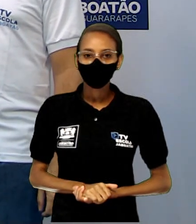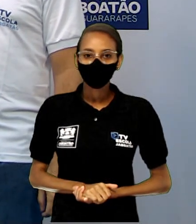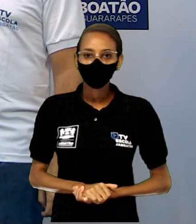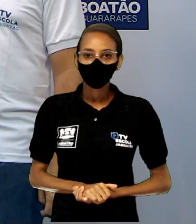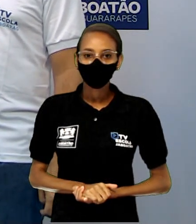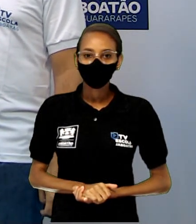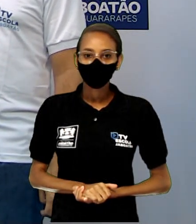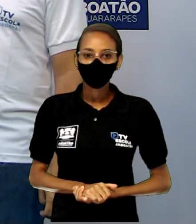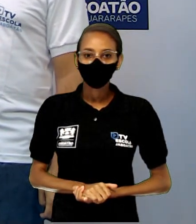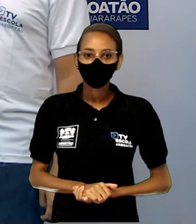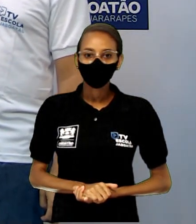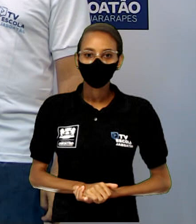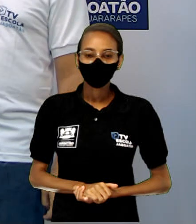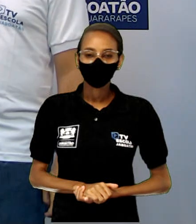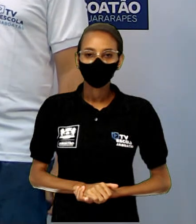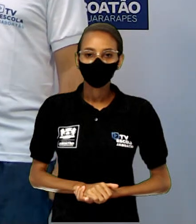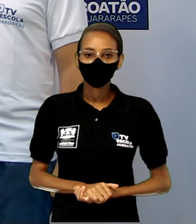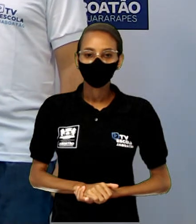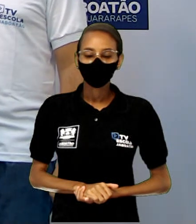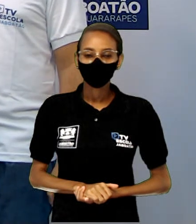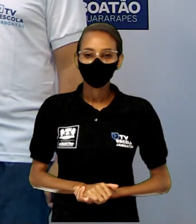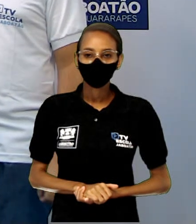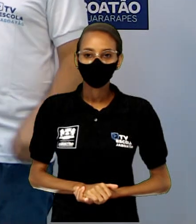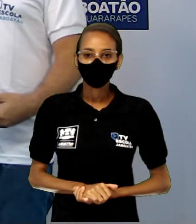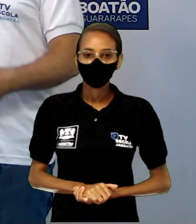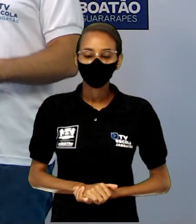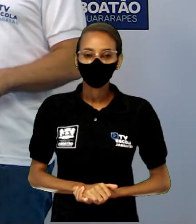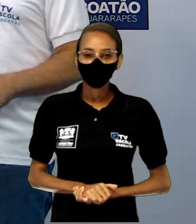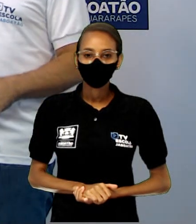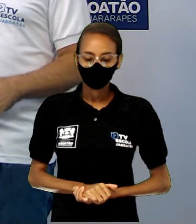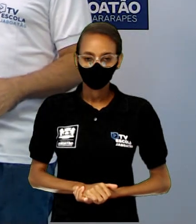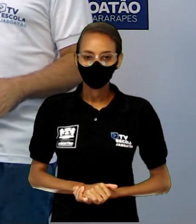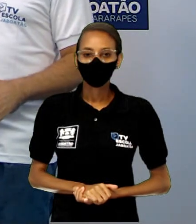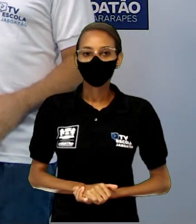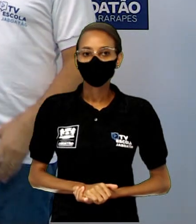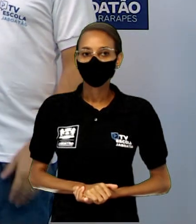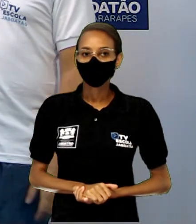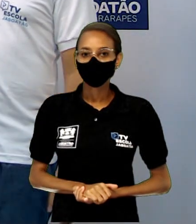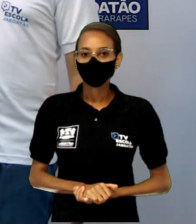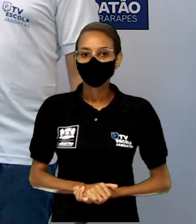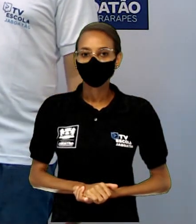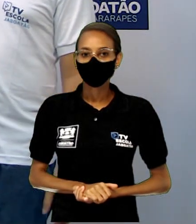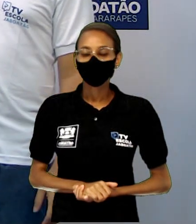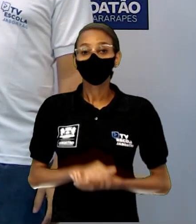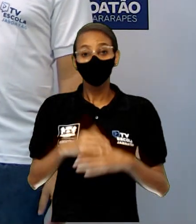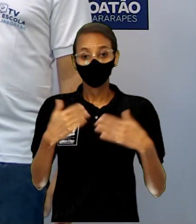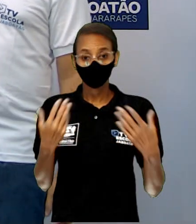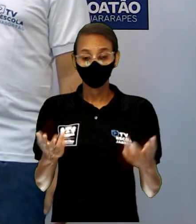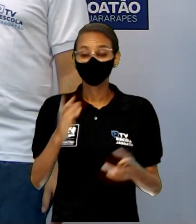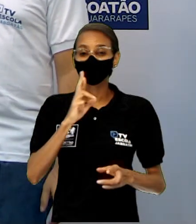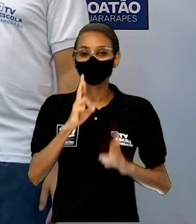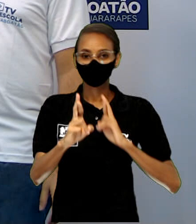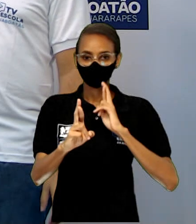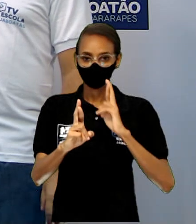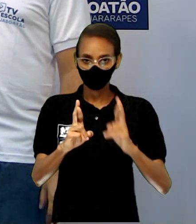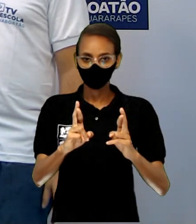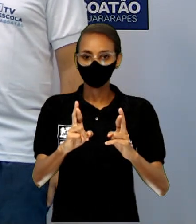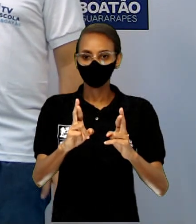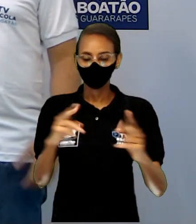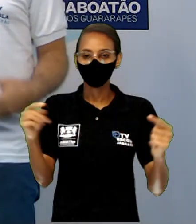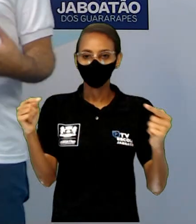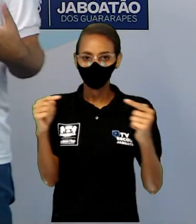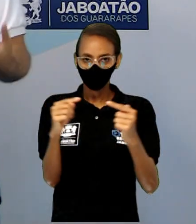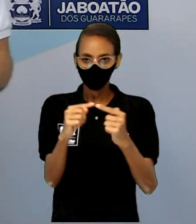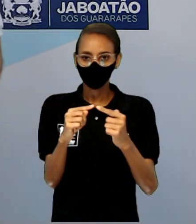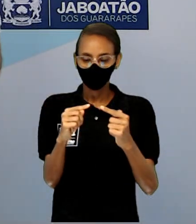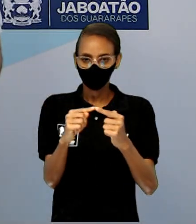ao quadrado é 1. Eu preciso saber quem é o valor de b, que nesse caso aqui é o menos 1. E eu preciso